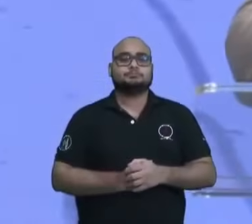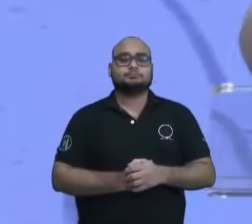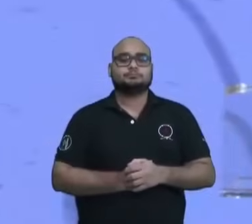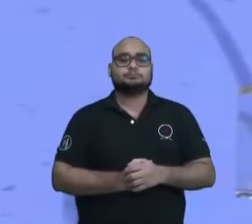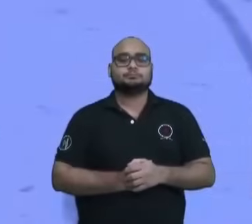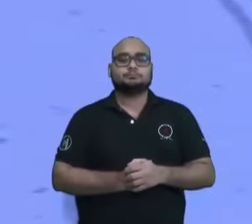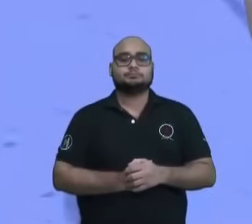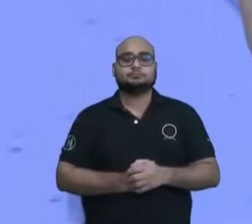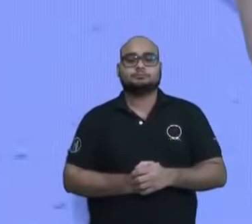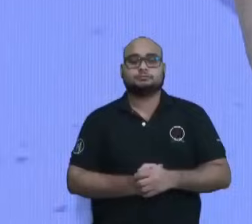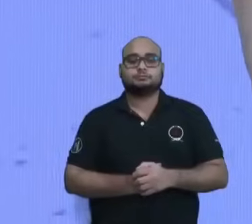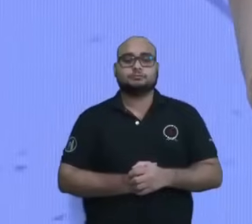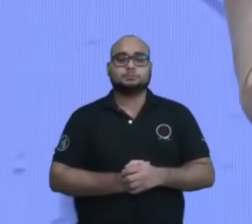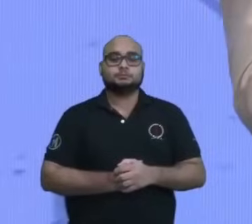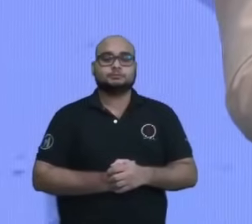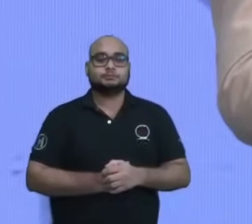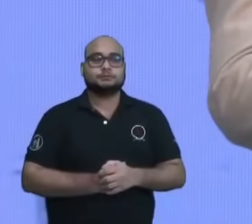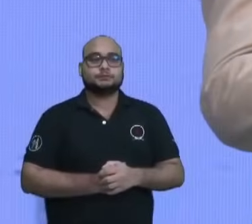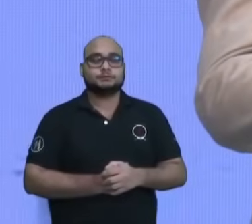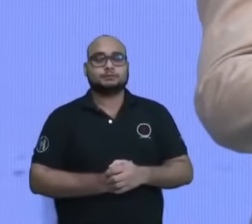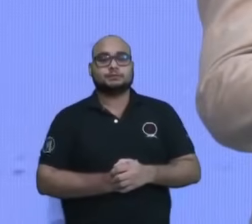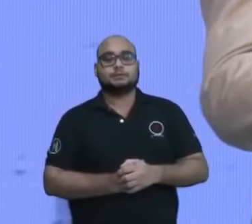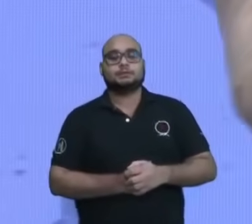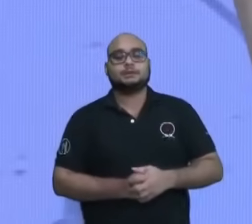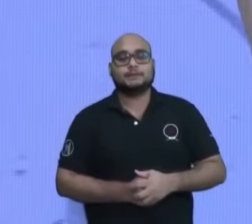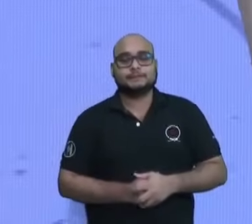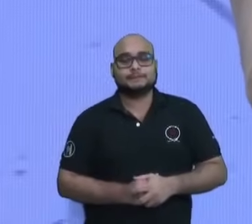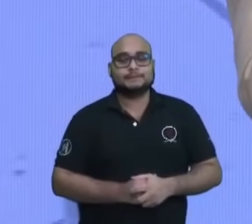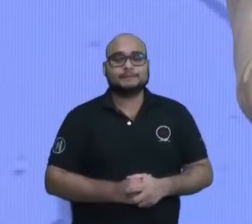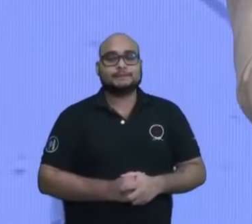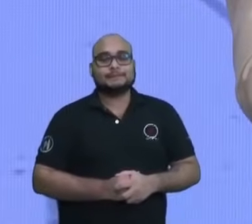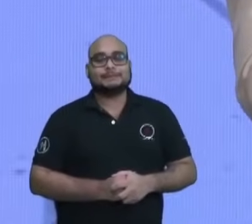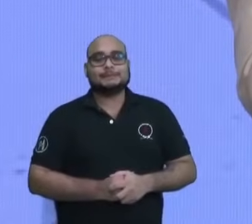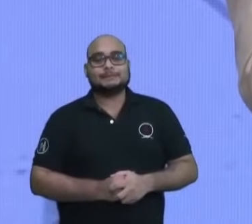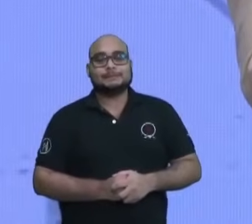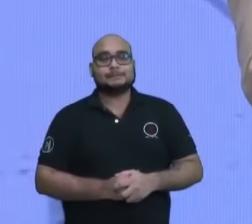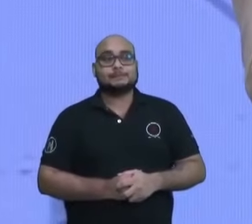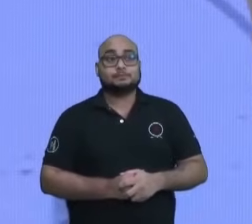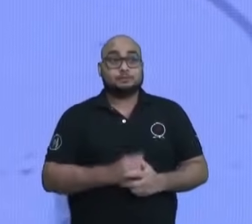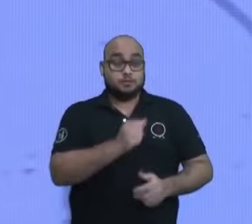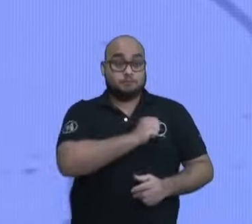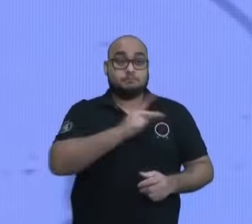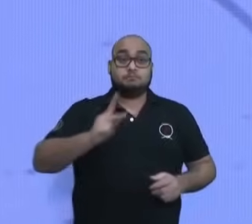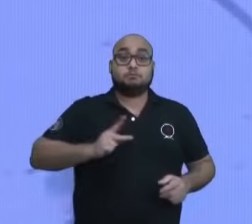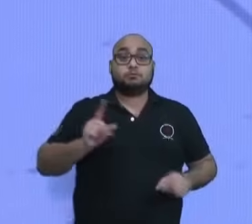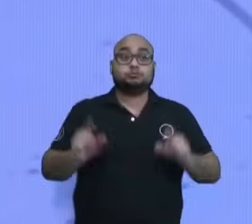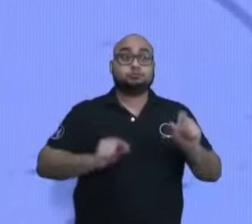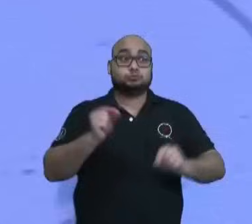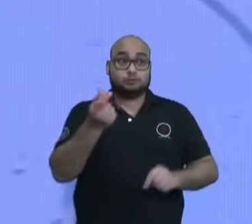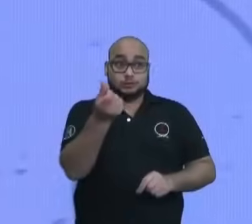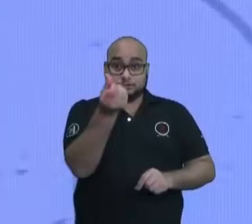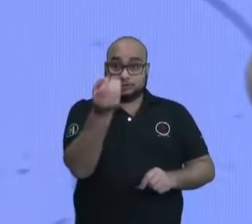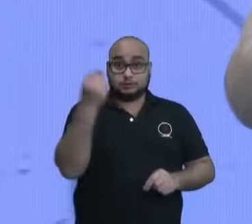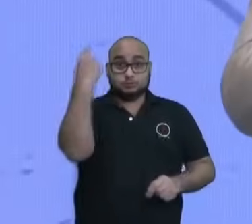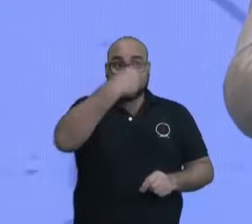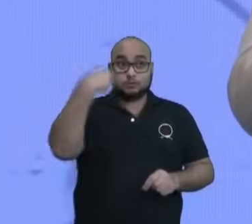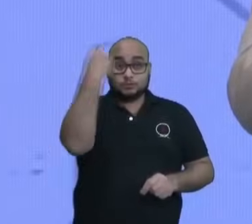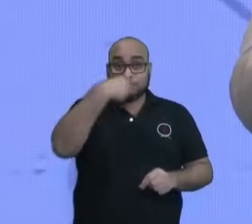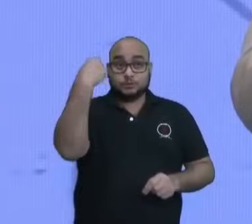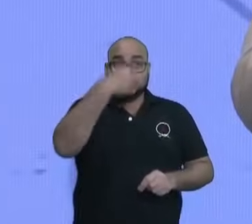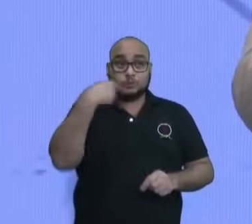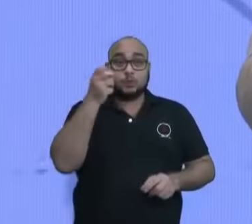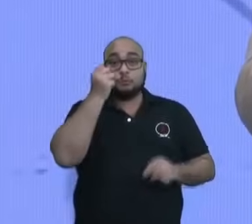horas os apóstolos passavam 16 horas 8 horas desculpe oito vezes